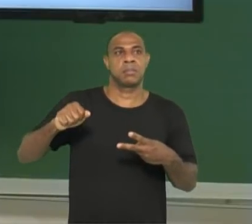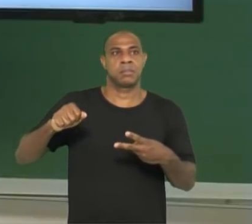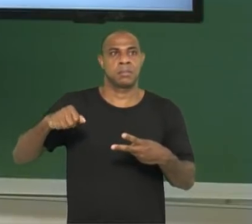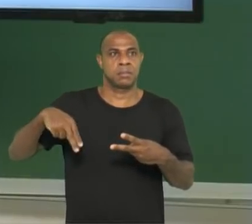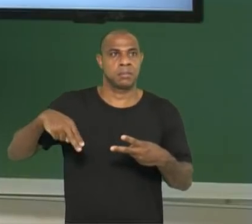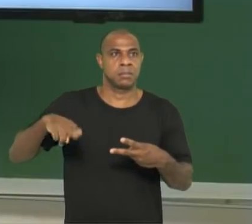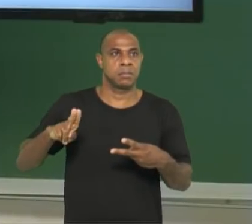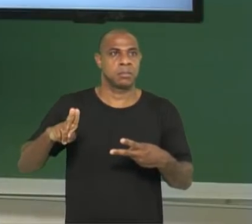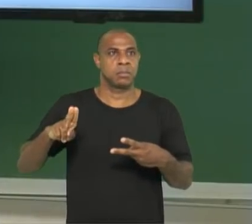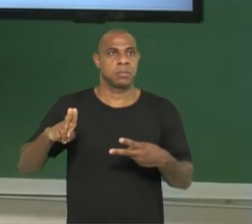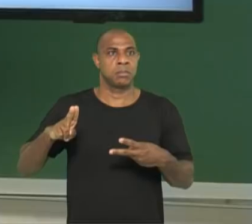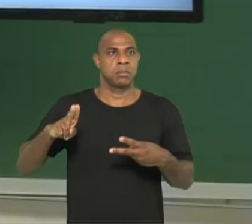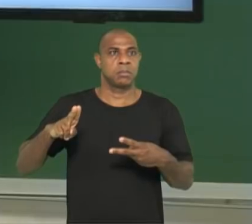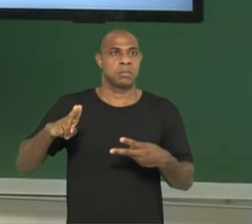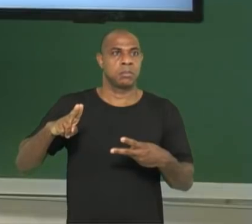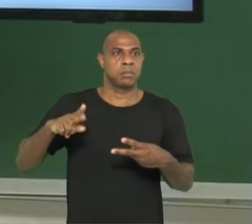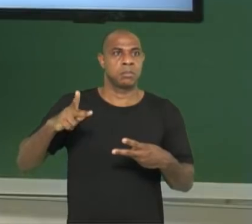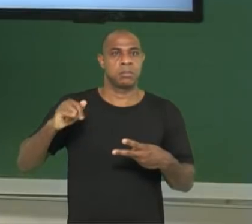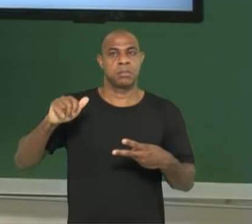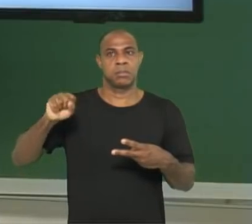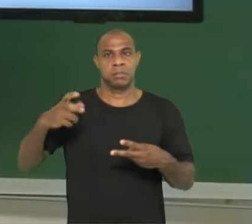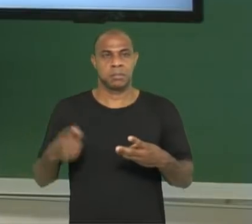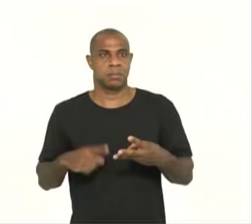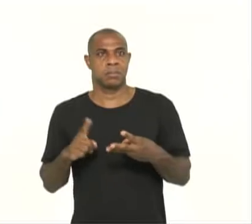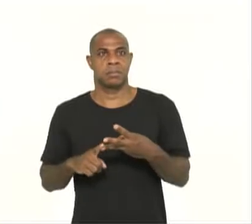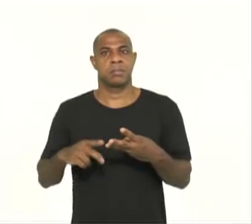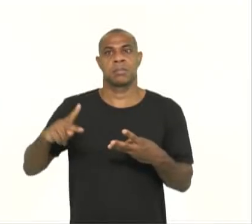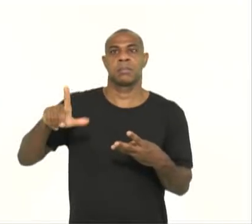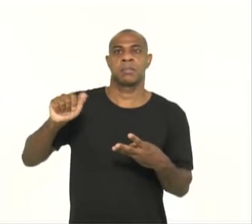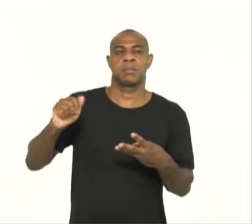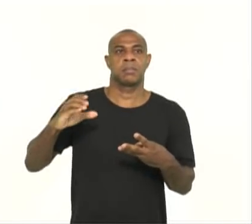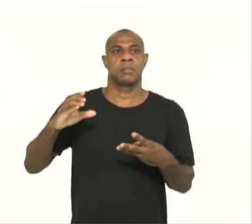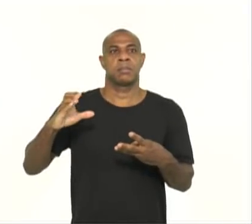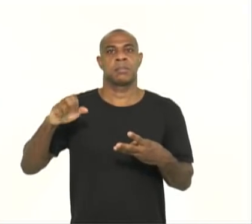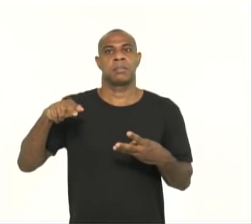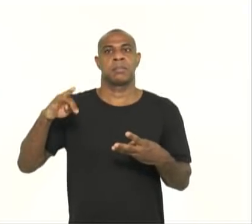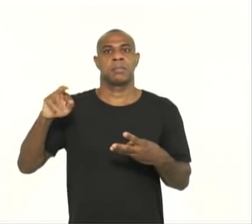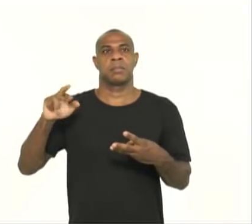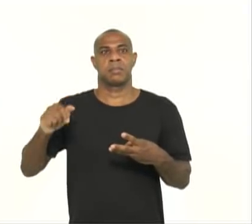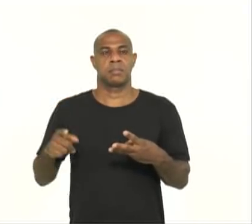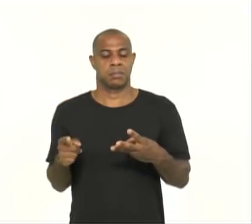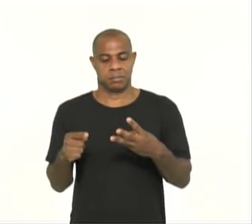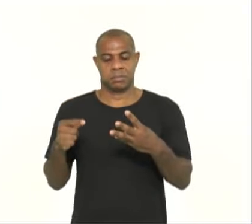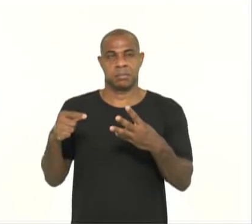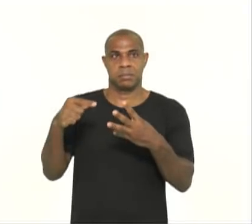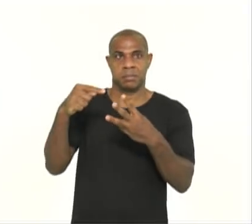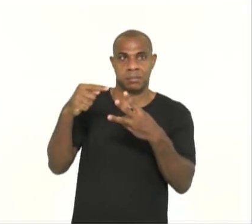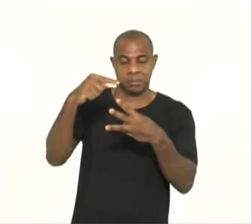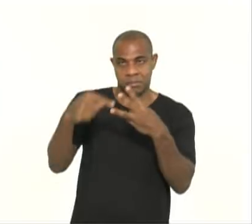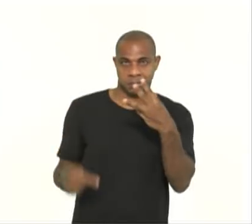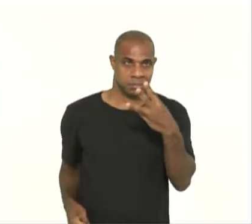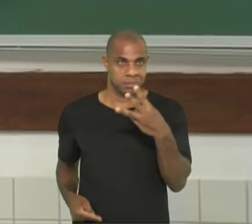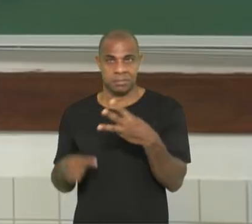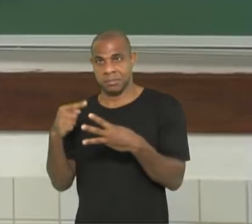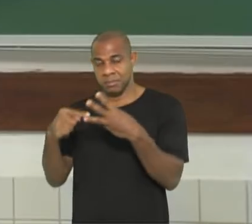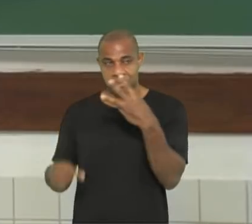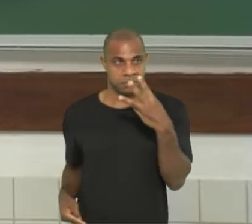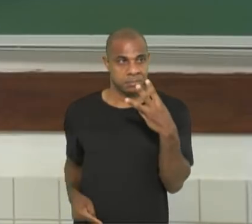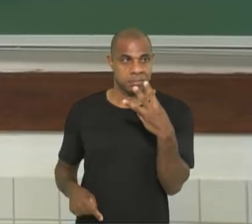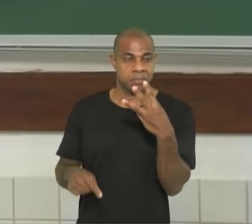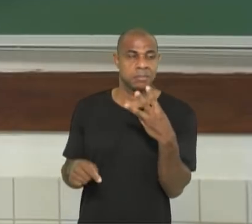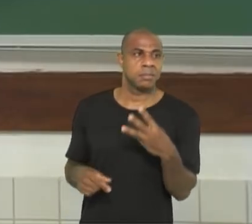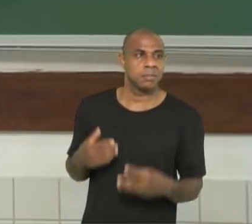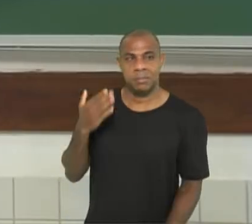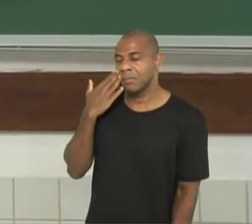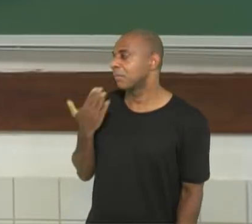tem o canguru jack. E temos os placentários, que aqui a gente tem, no caso, a capivara. Na sala de aula, a gente tem o serelepe